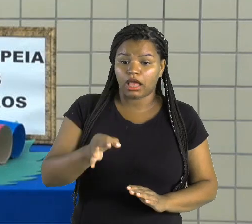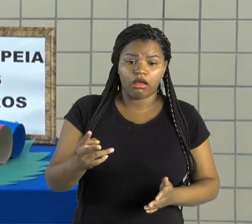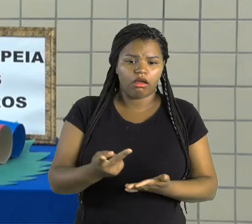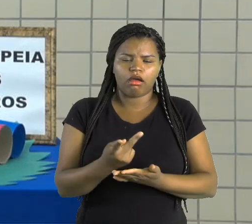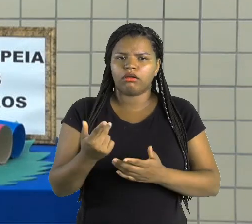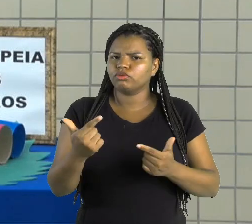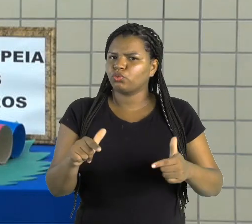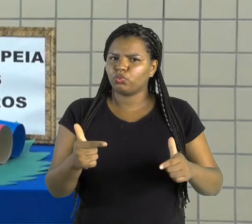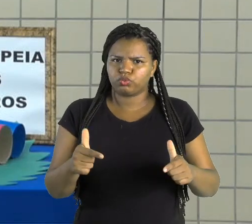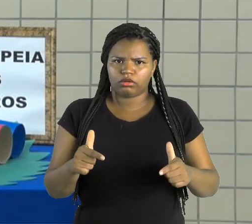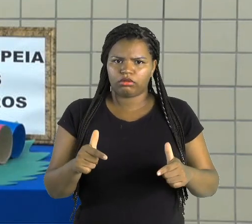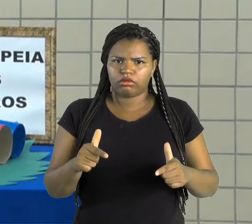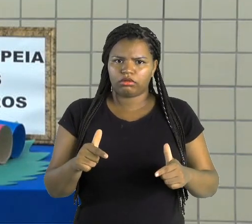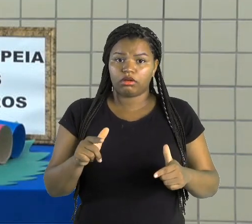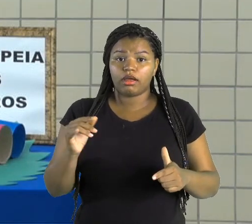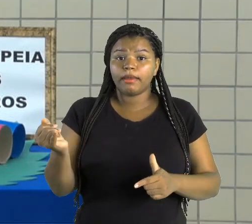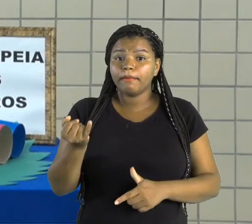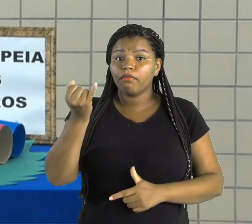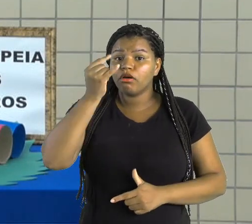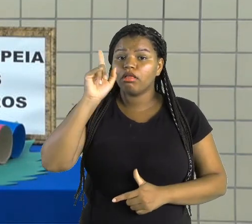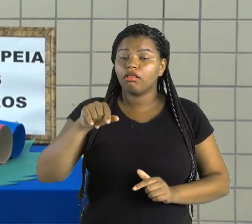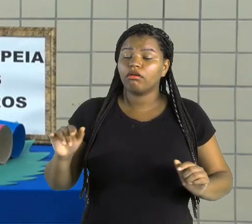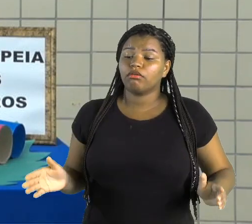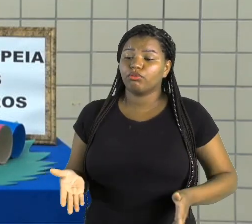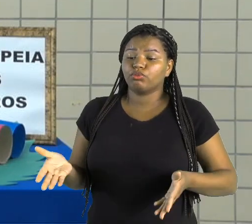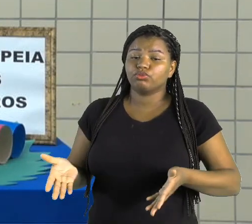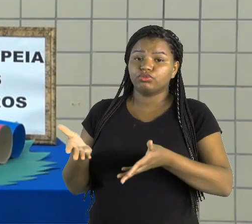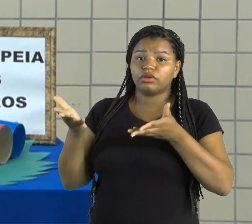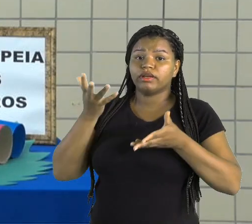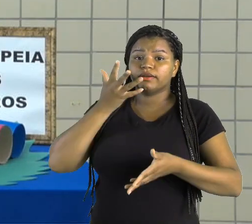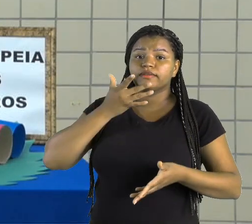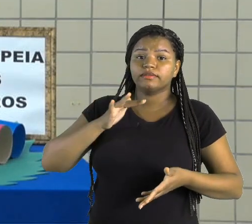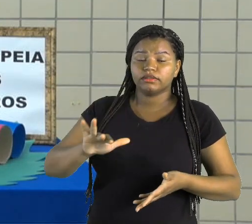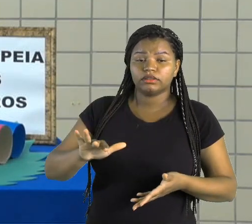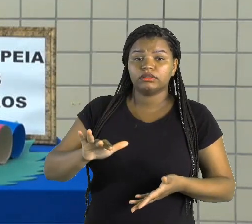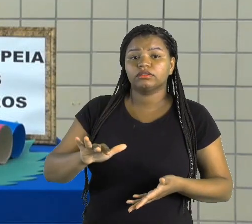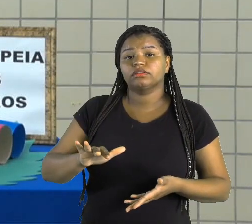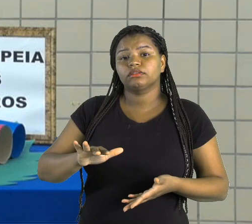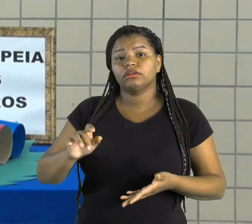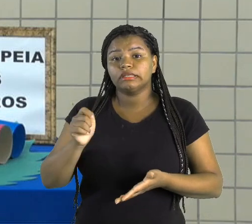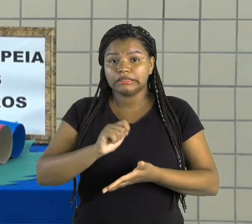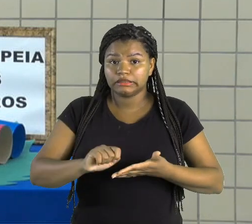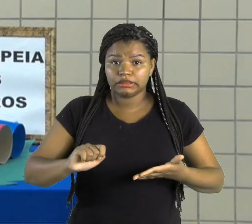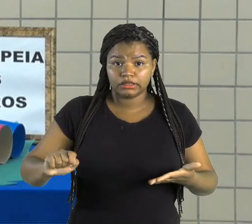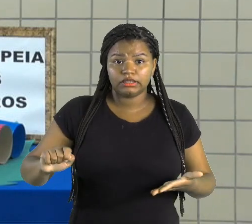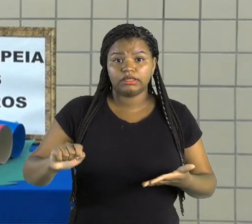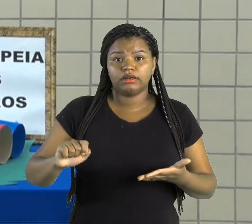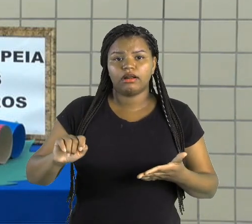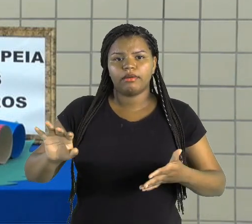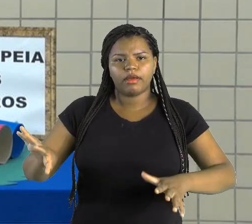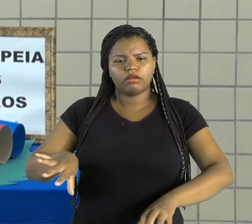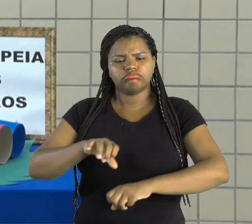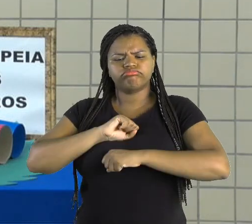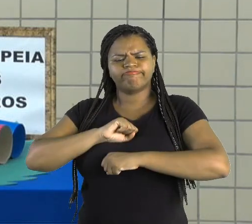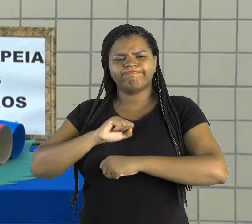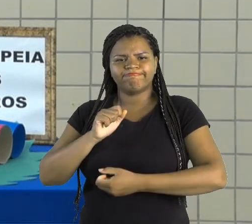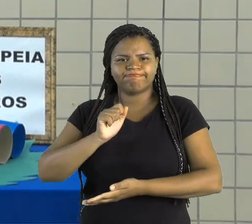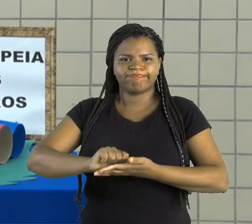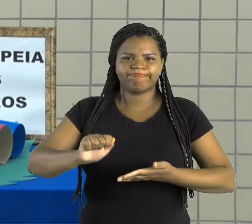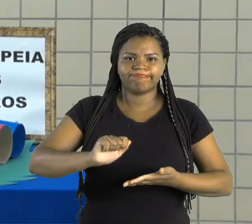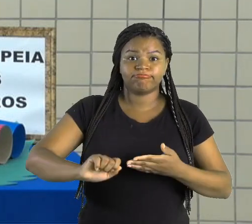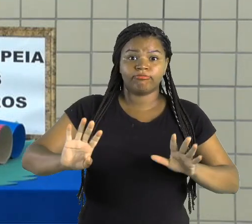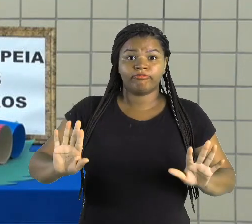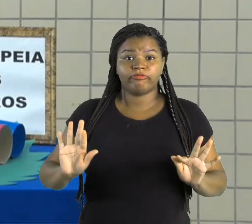errado. O importante é incentivar a criança a escrever, a se apropriar da escrita. E